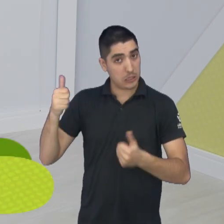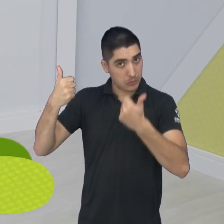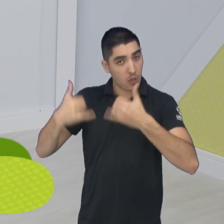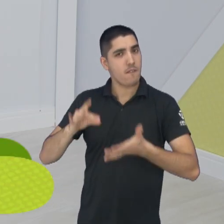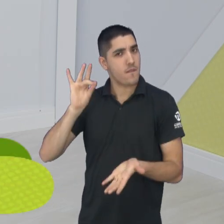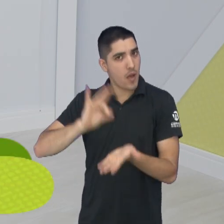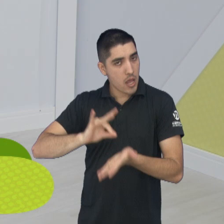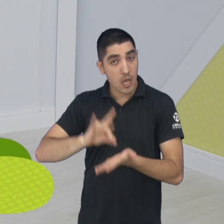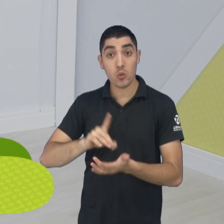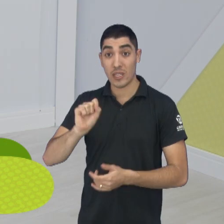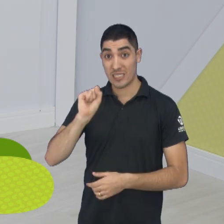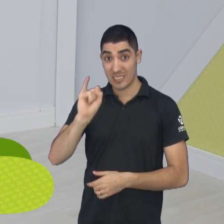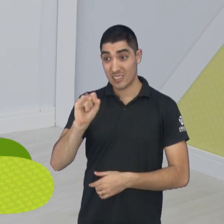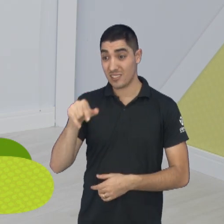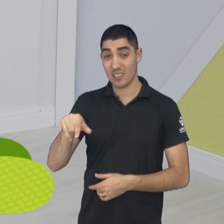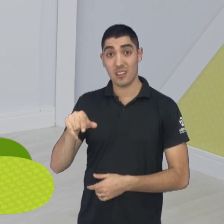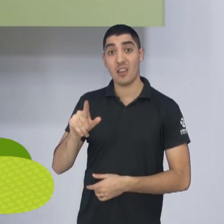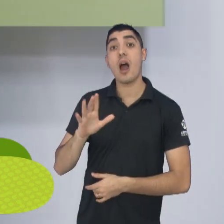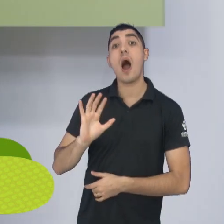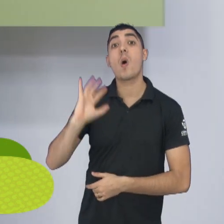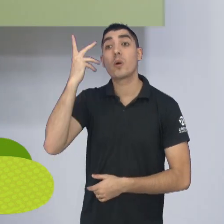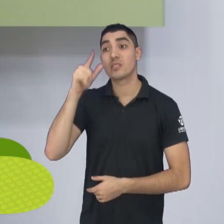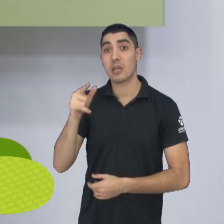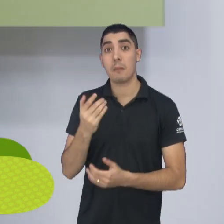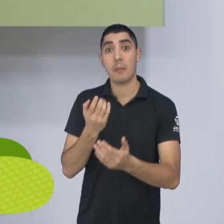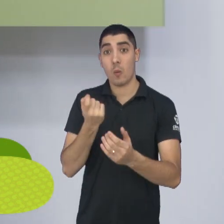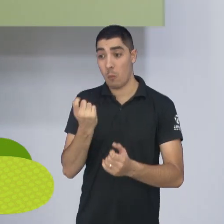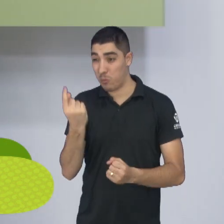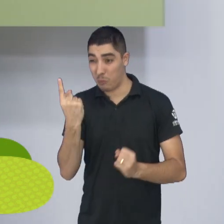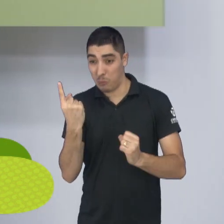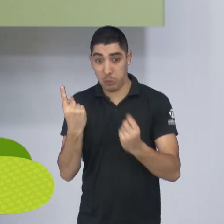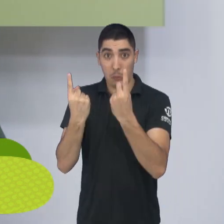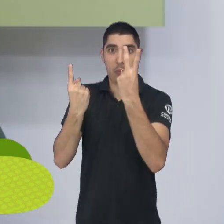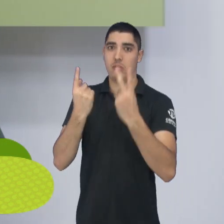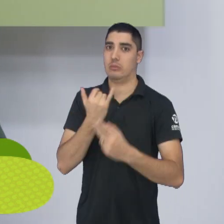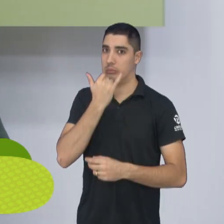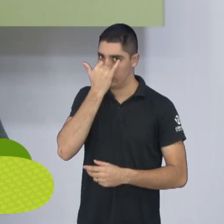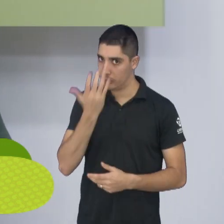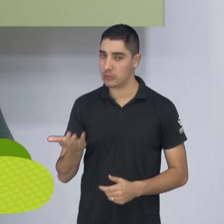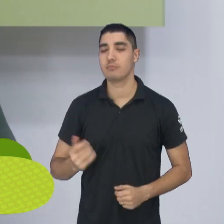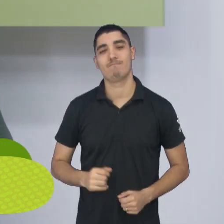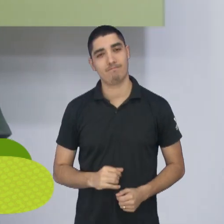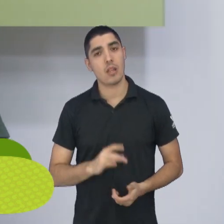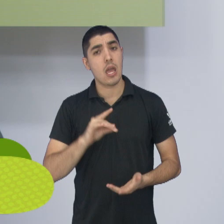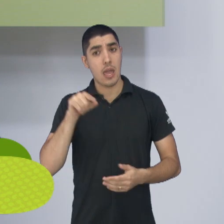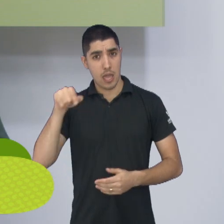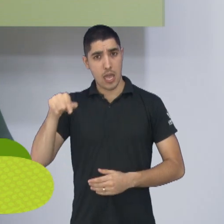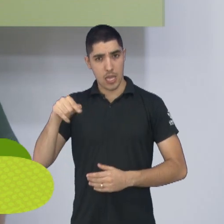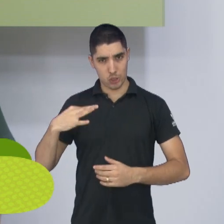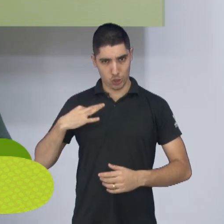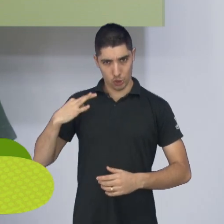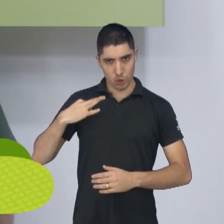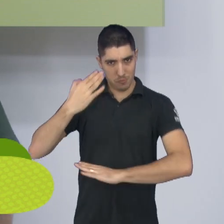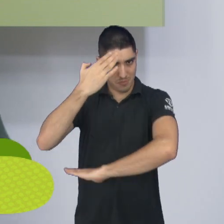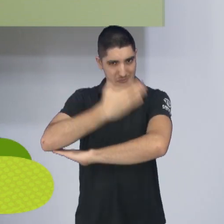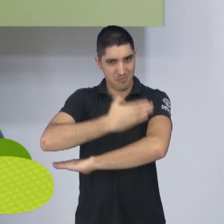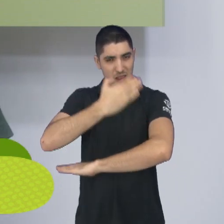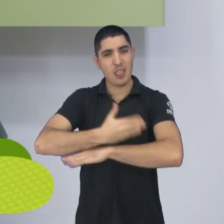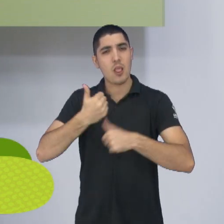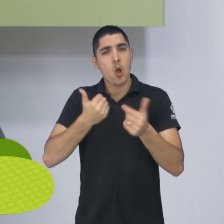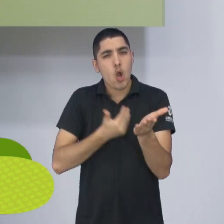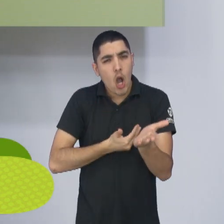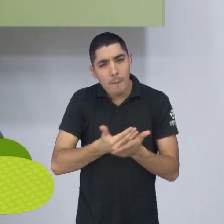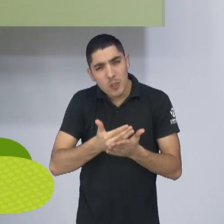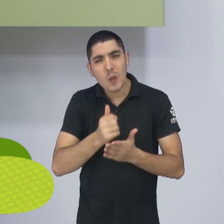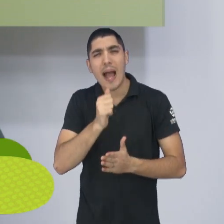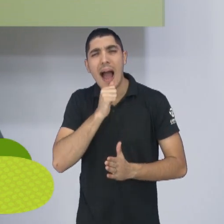poderia ter colocado tudo a perder. Eu acho que esse time do Rio Claro começou oscilante no campeonato e ainda